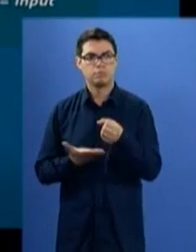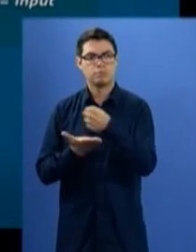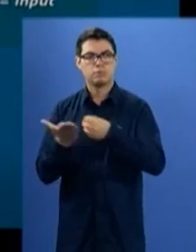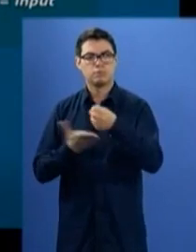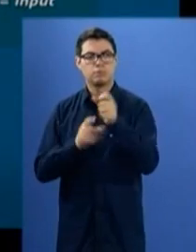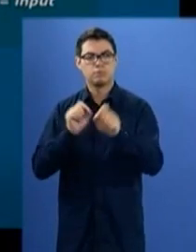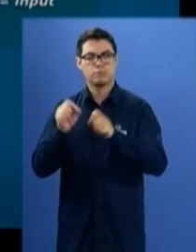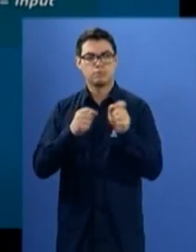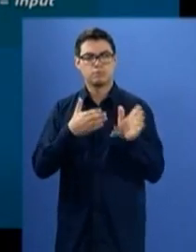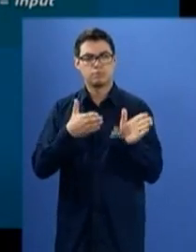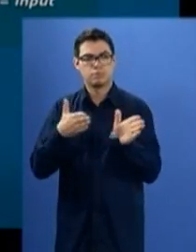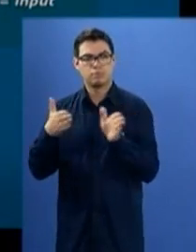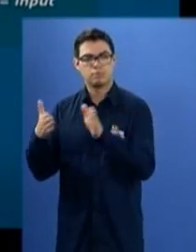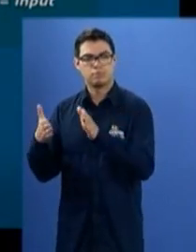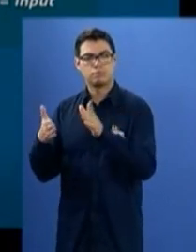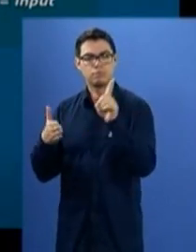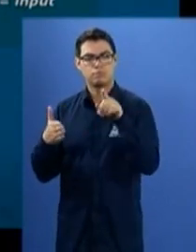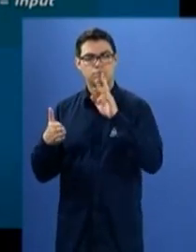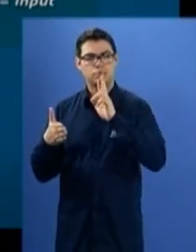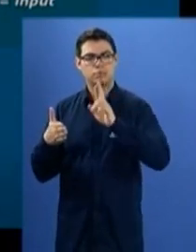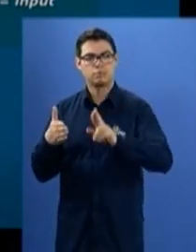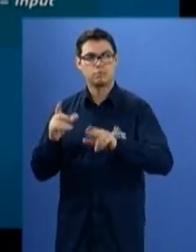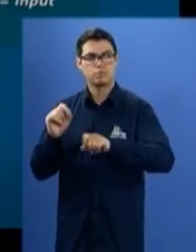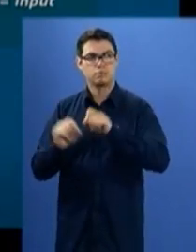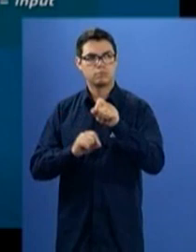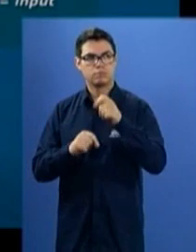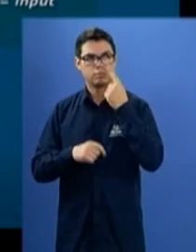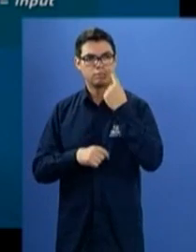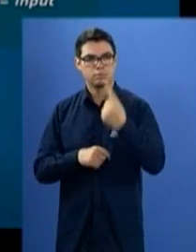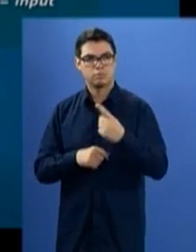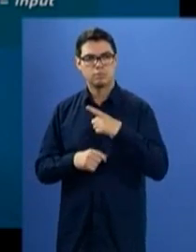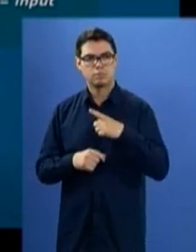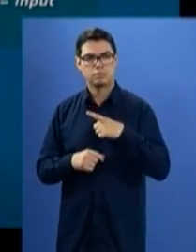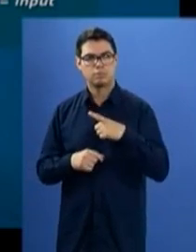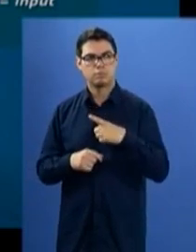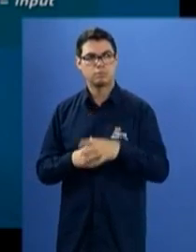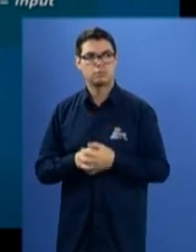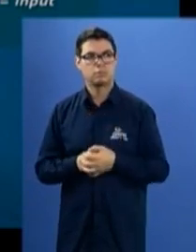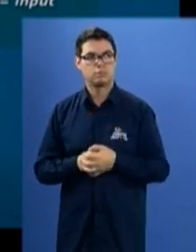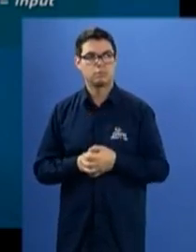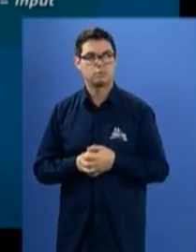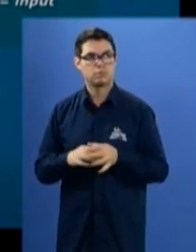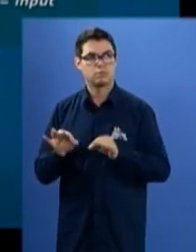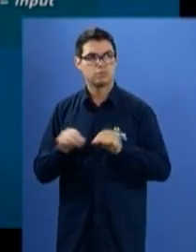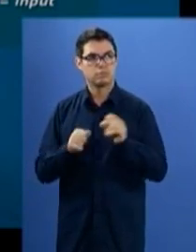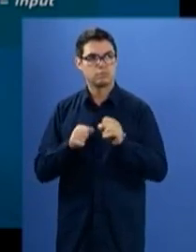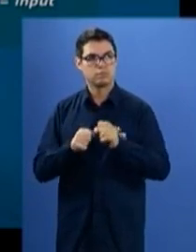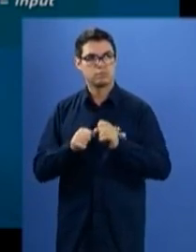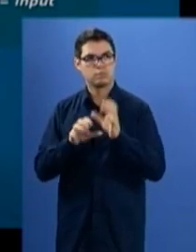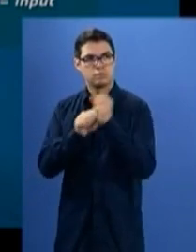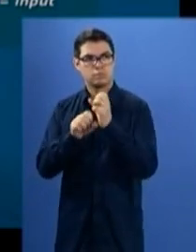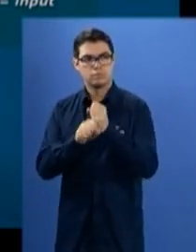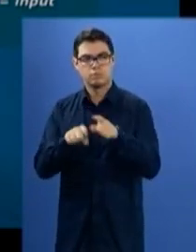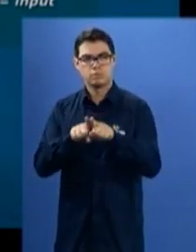Basicamente, produtividade está no resultado entre o volume de produção e o volume